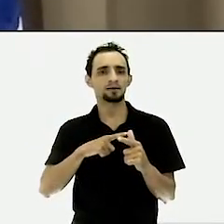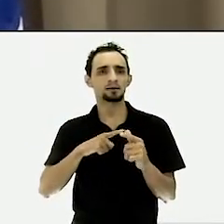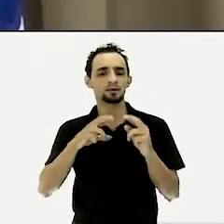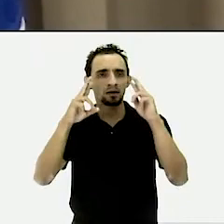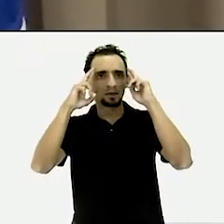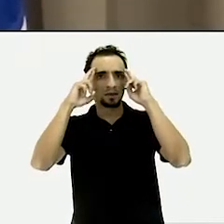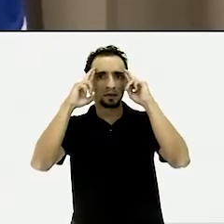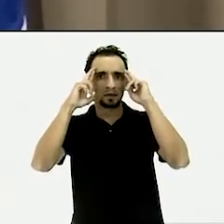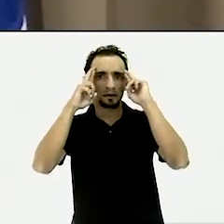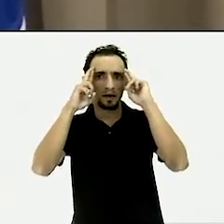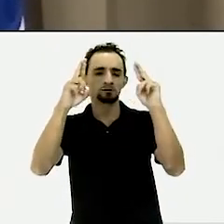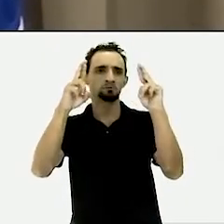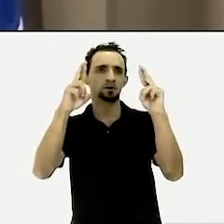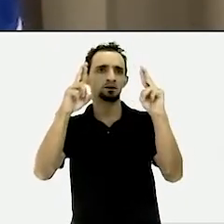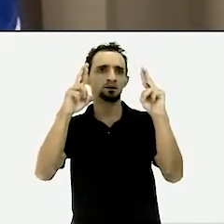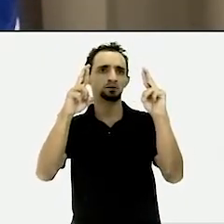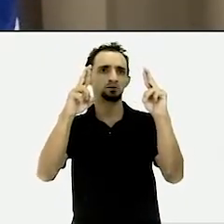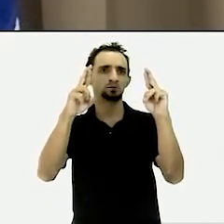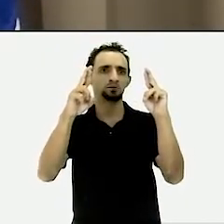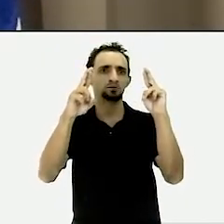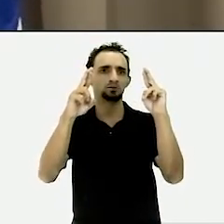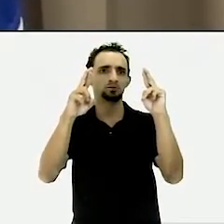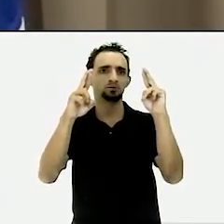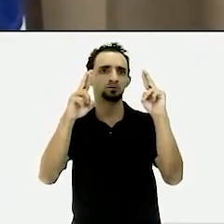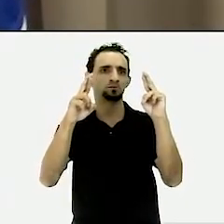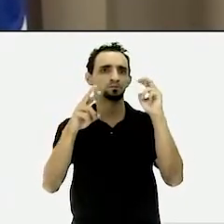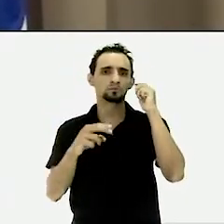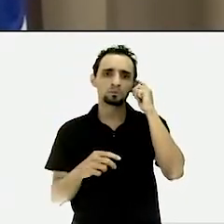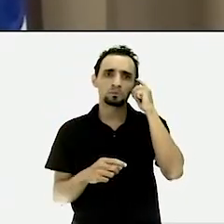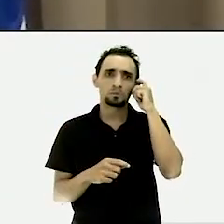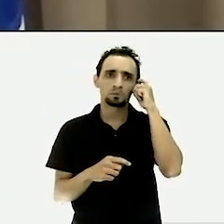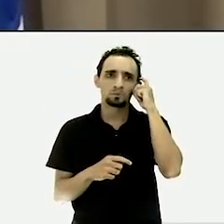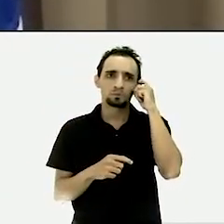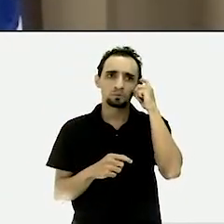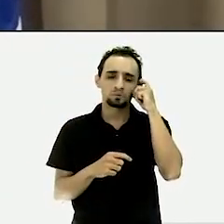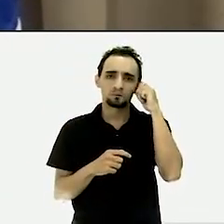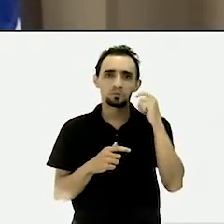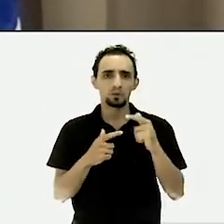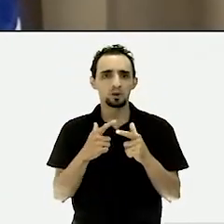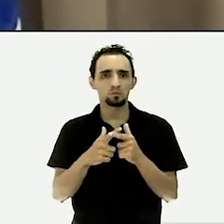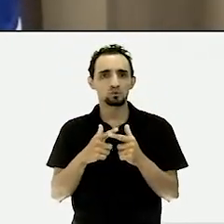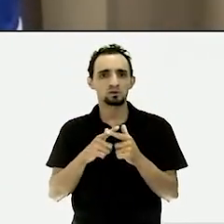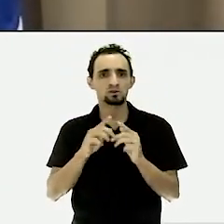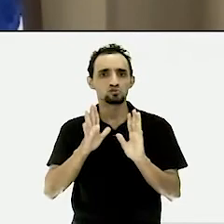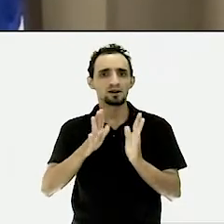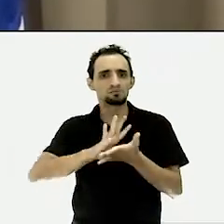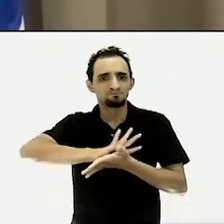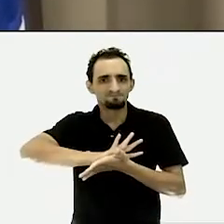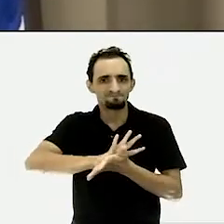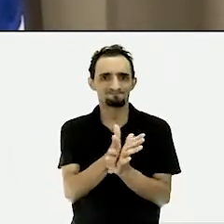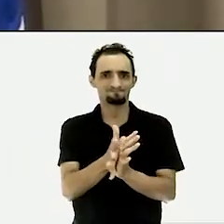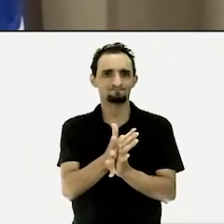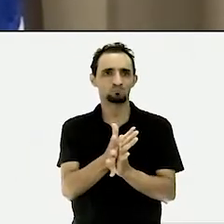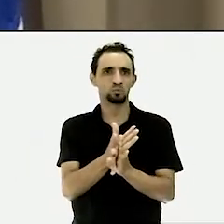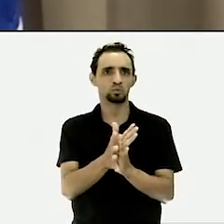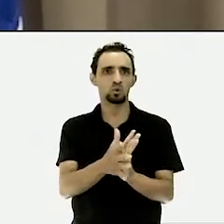que ele fez, ele pegou, excluiu da sua página, nas redes sociais, tudo que ele tinha falado.